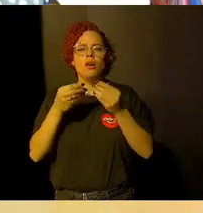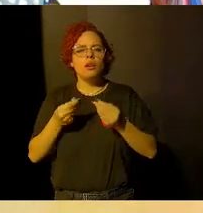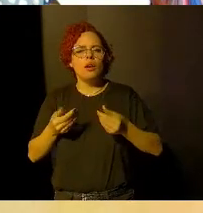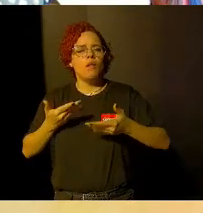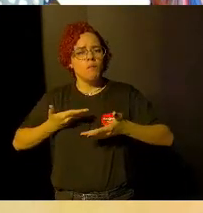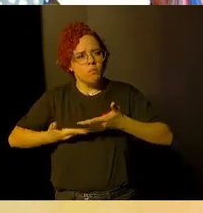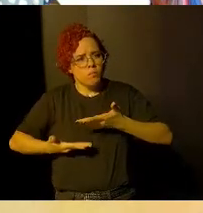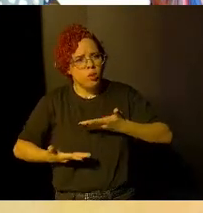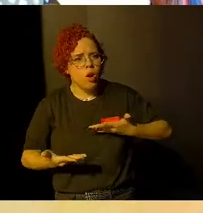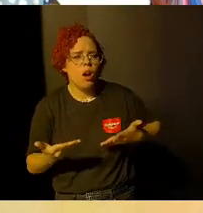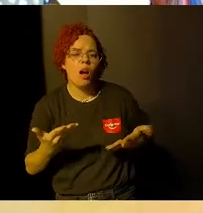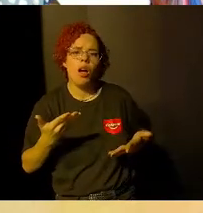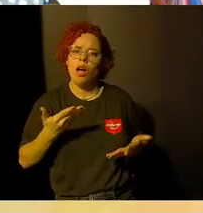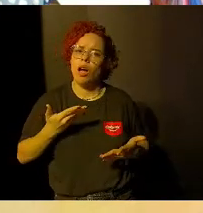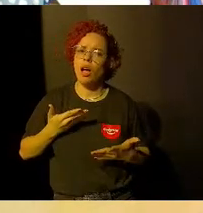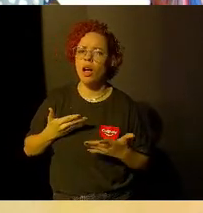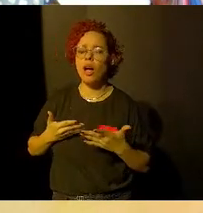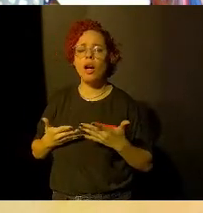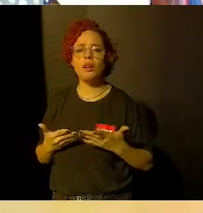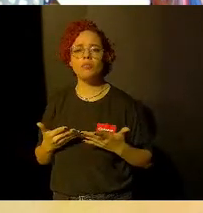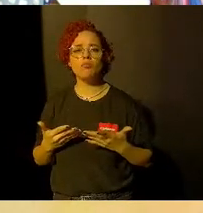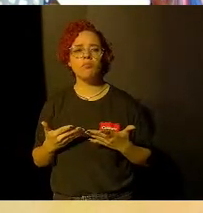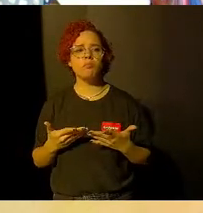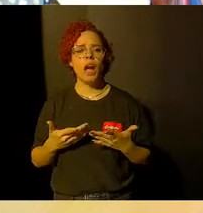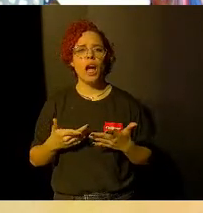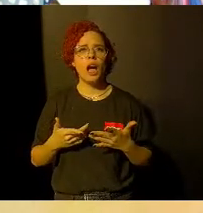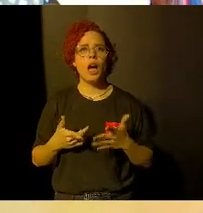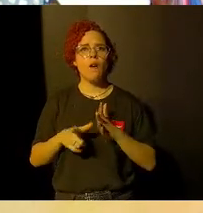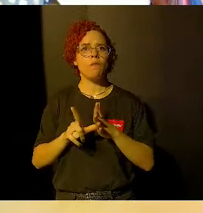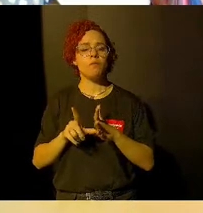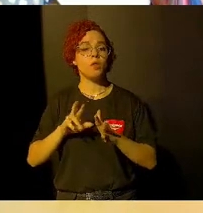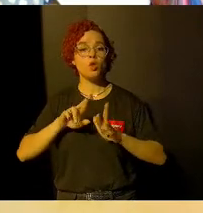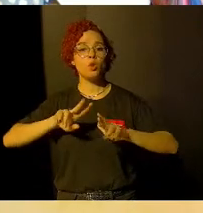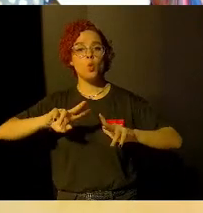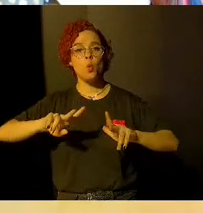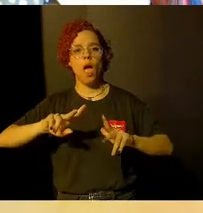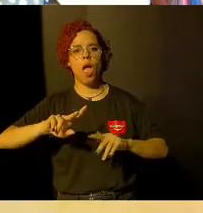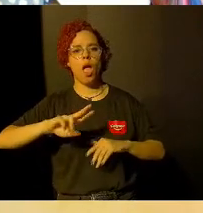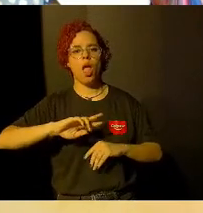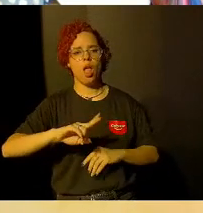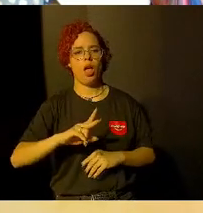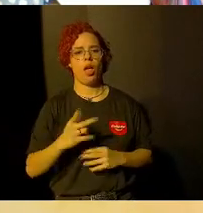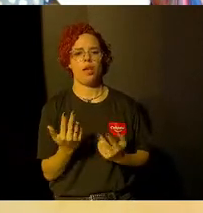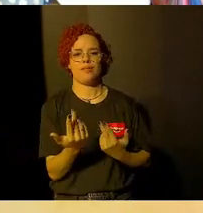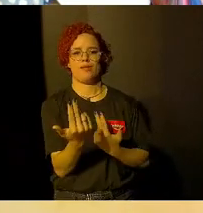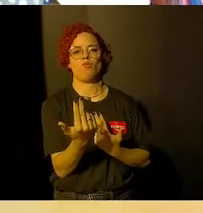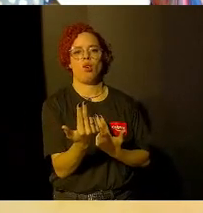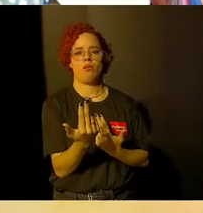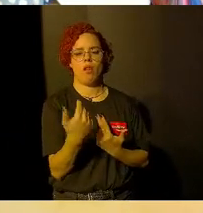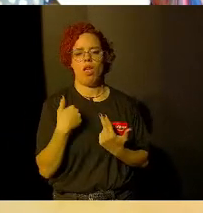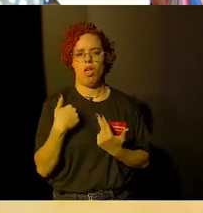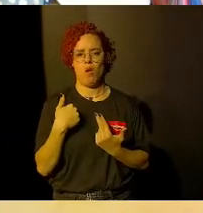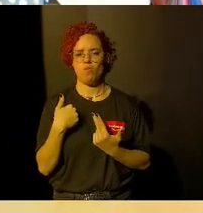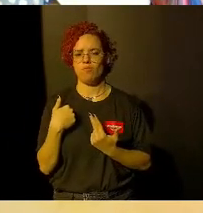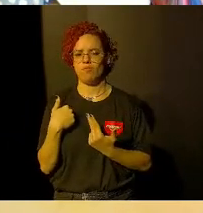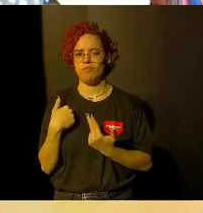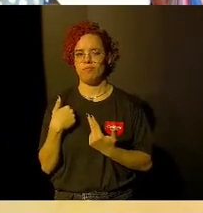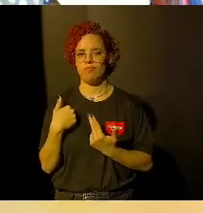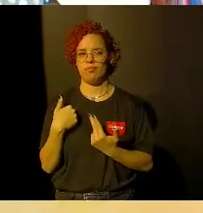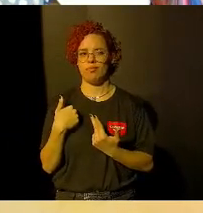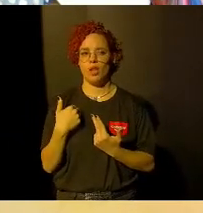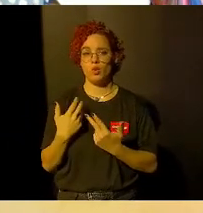estático você gostava quando era adolescente não é o mesmo gosto agora eu não sou quem era a